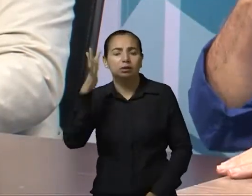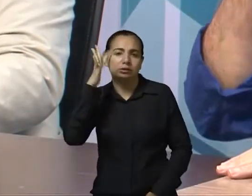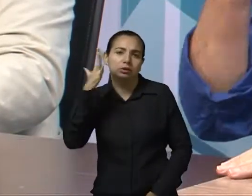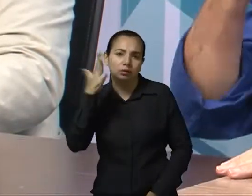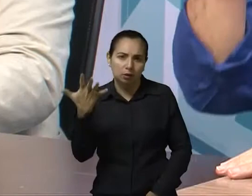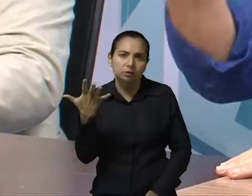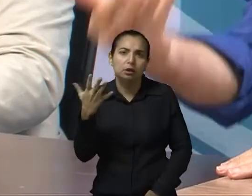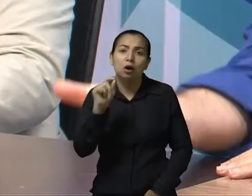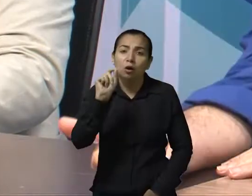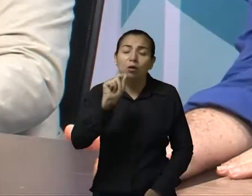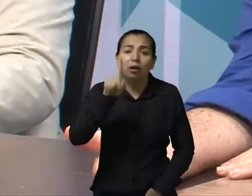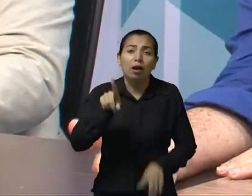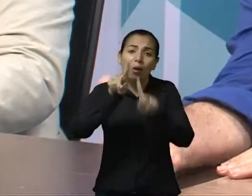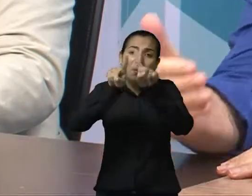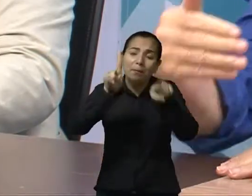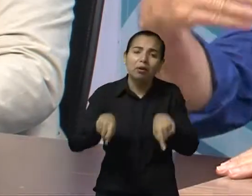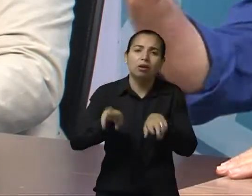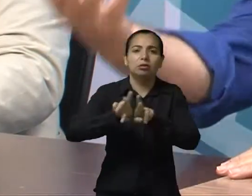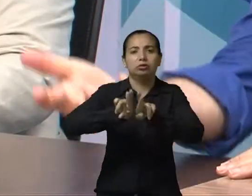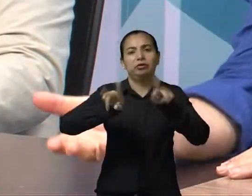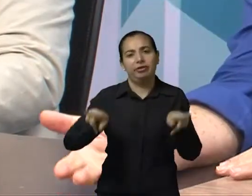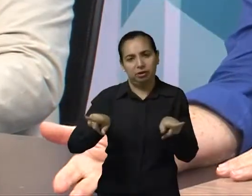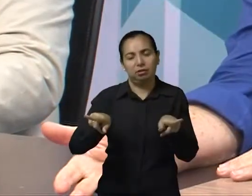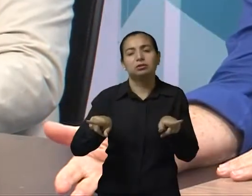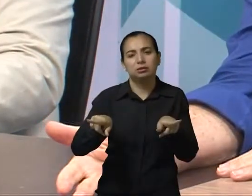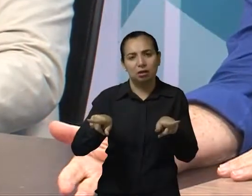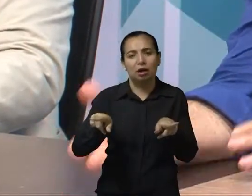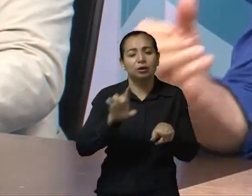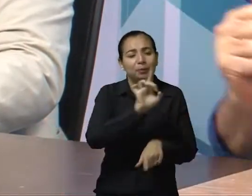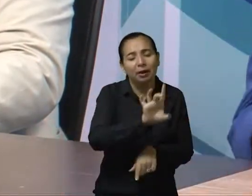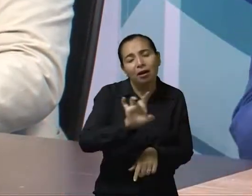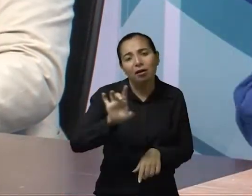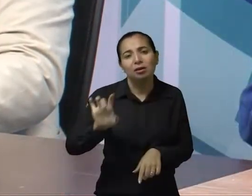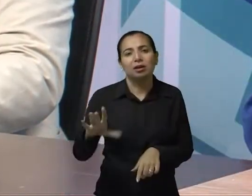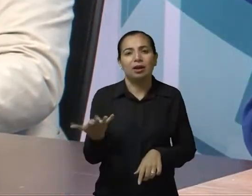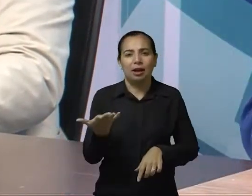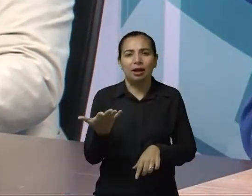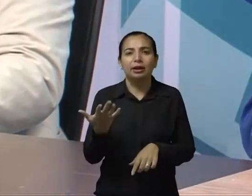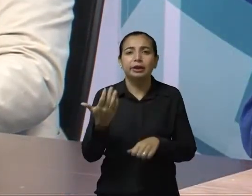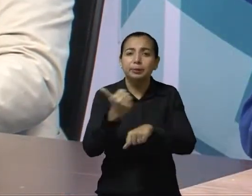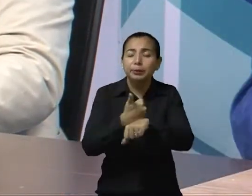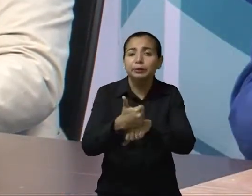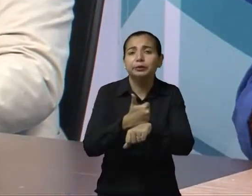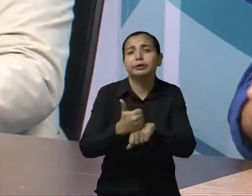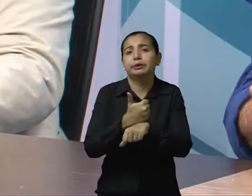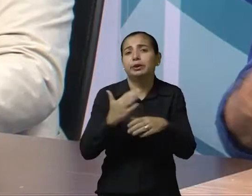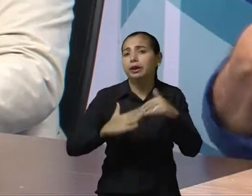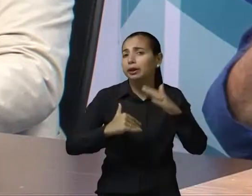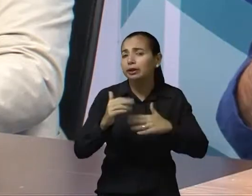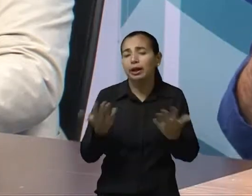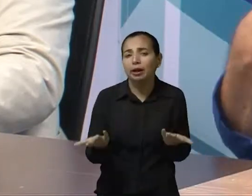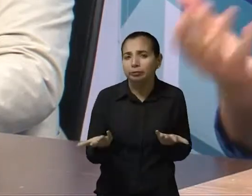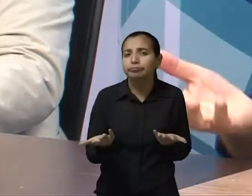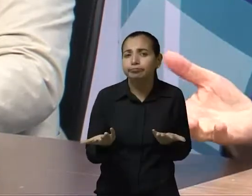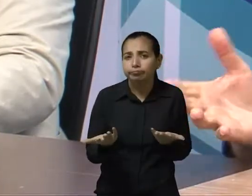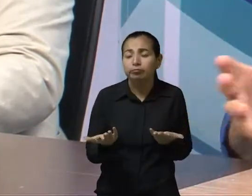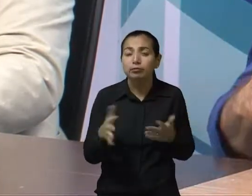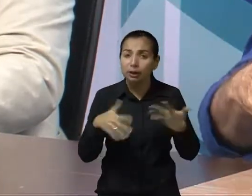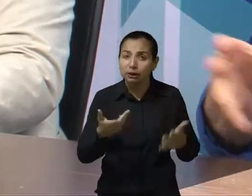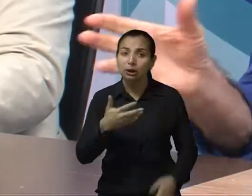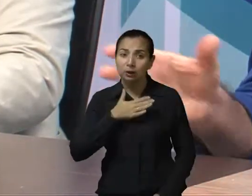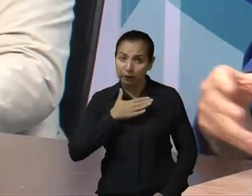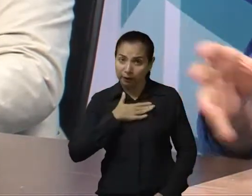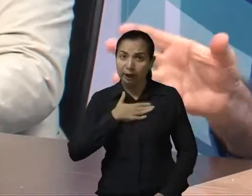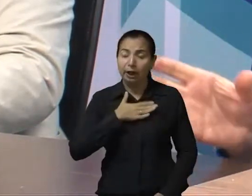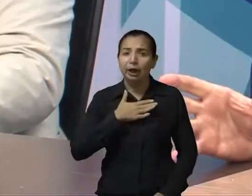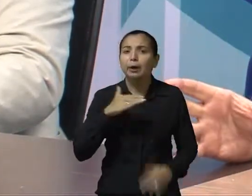de um plano diferenciado para esses profissionais do que necessariamente esse enquadramento. Mas, realmente, eu sou muito a favor